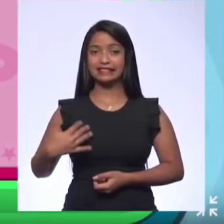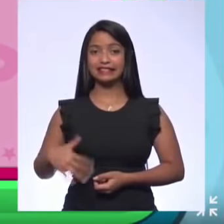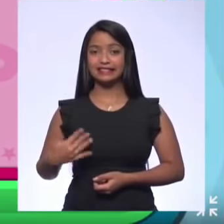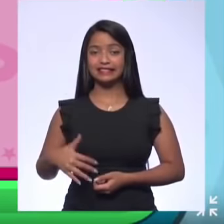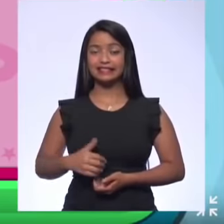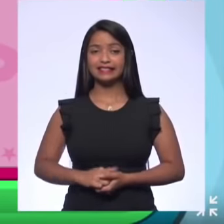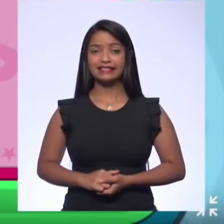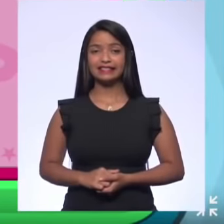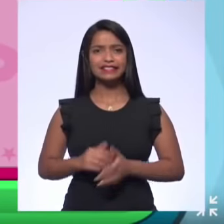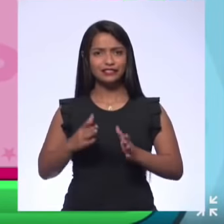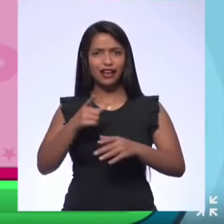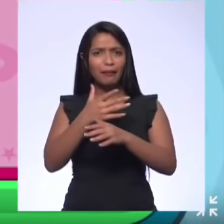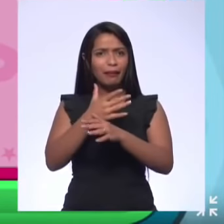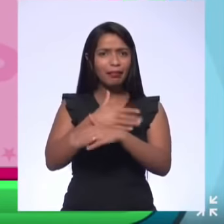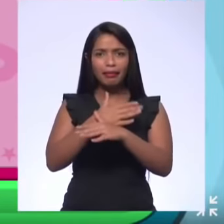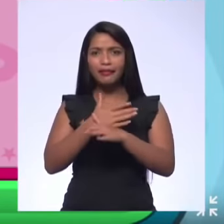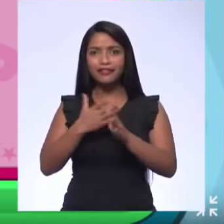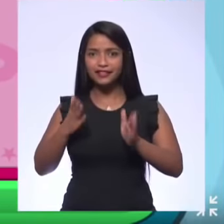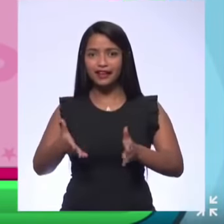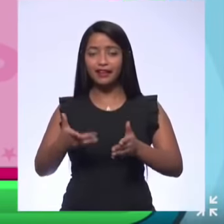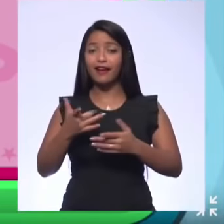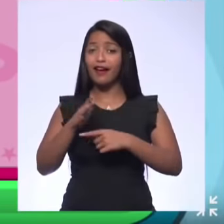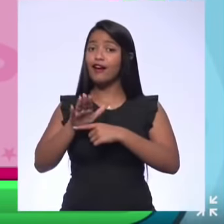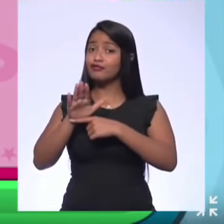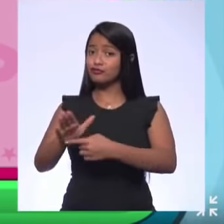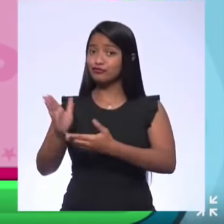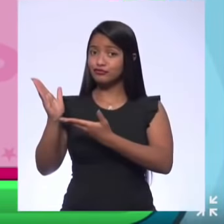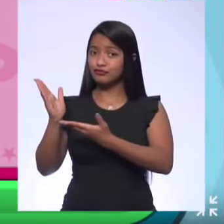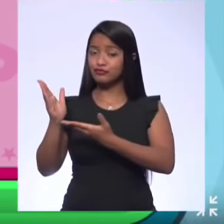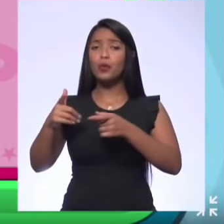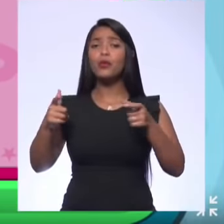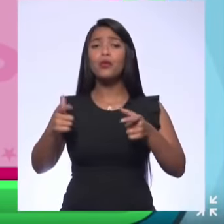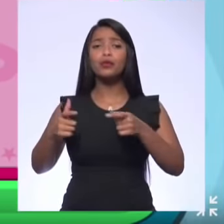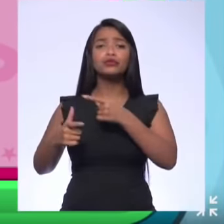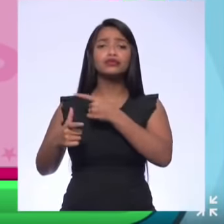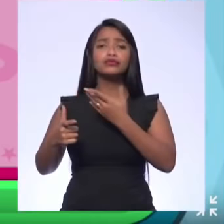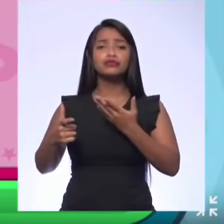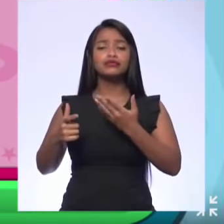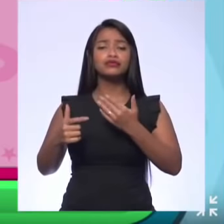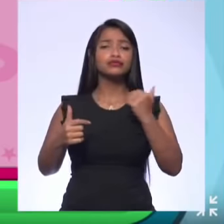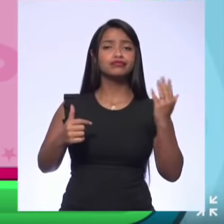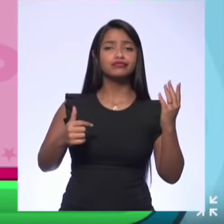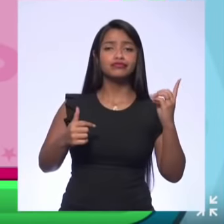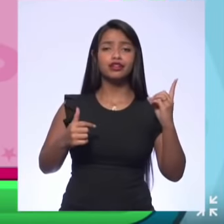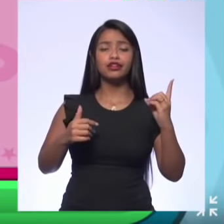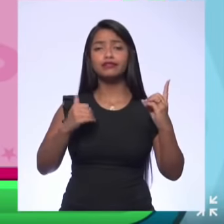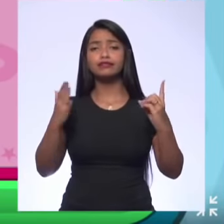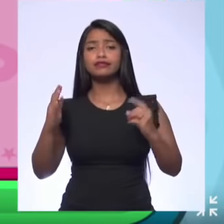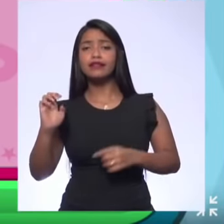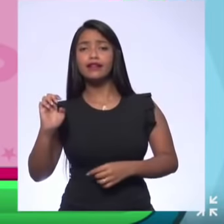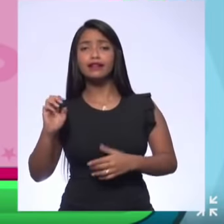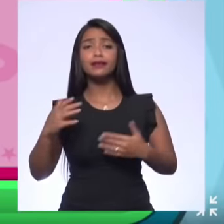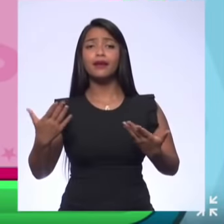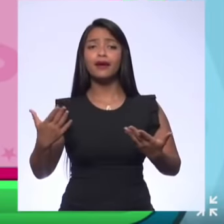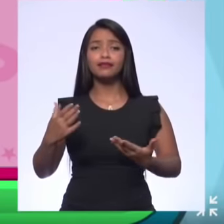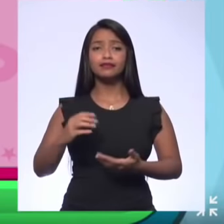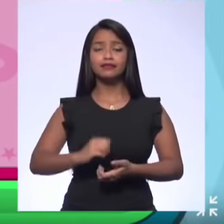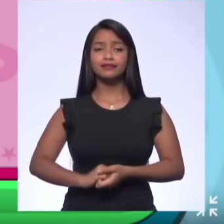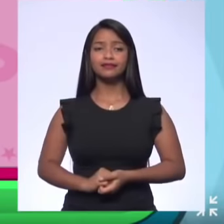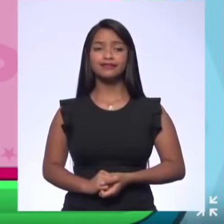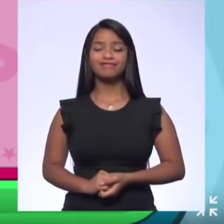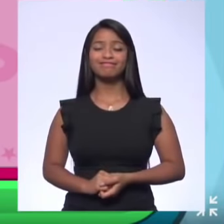Já se perderam? Vamos ajudar o Marcos, hein? Onde será que tá? Tá no meio, do lado direito, esquerdo, superior, inferior?